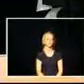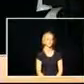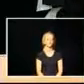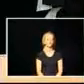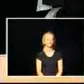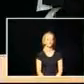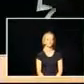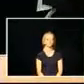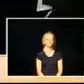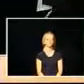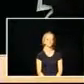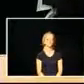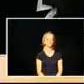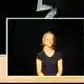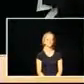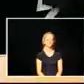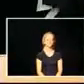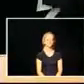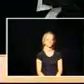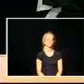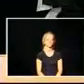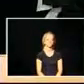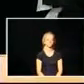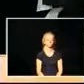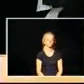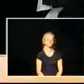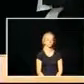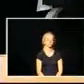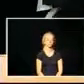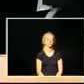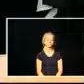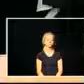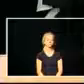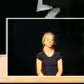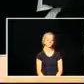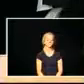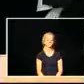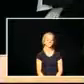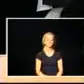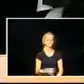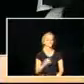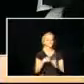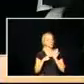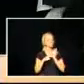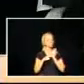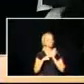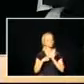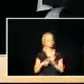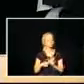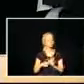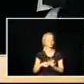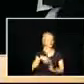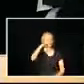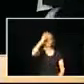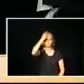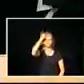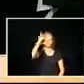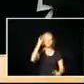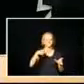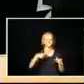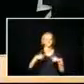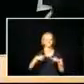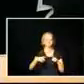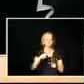compromissos em ajudar os funcionários da Universidade de Taubaté e os alunos da Universidade de Taubaté. Porque eu,